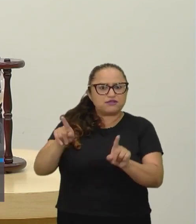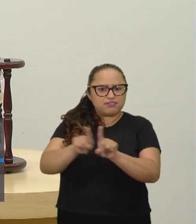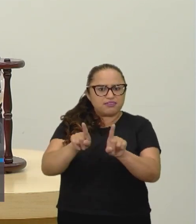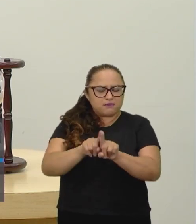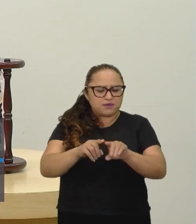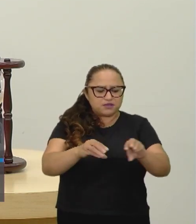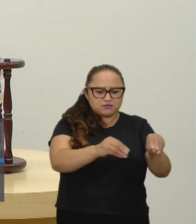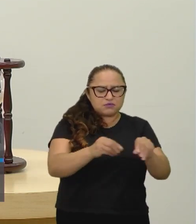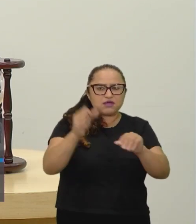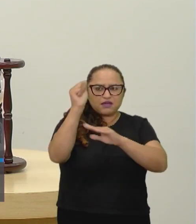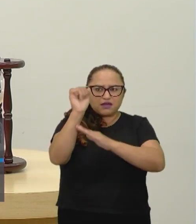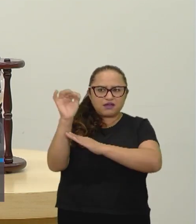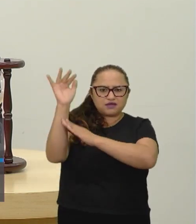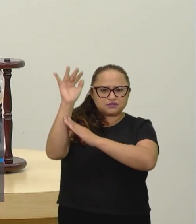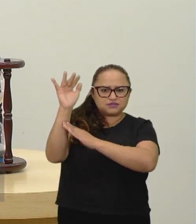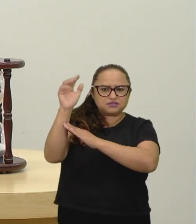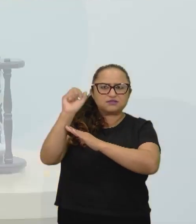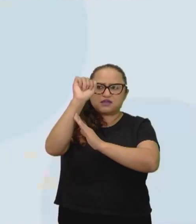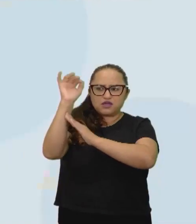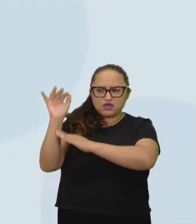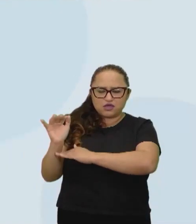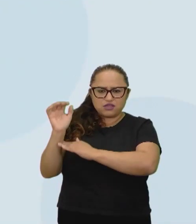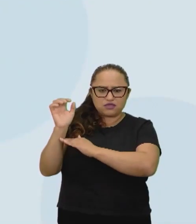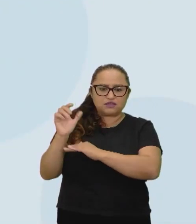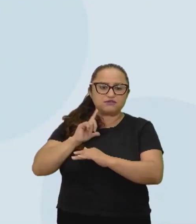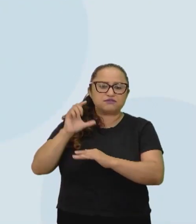africano e asiático. E aí,